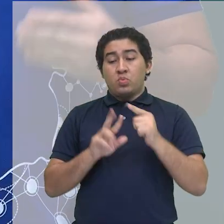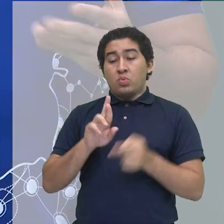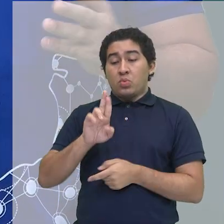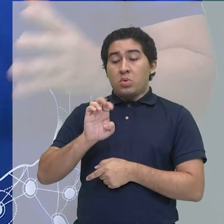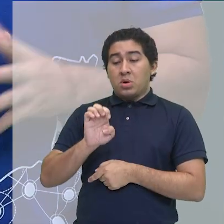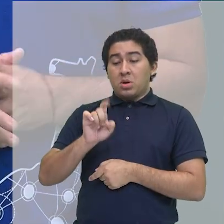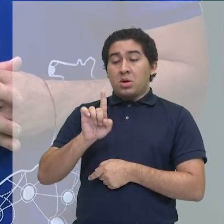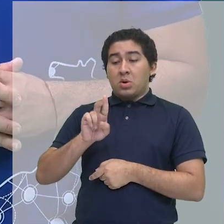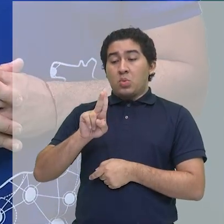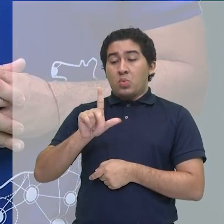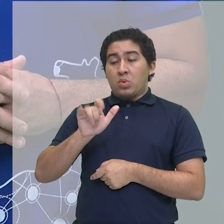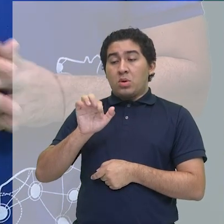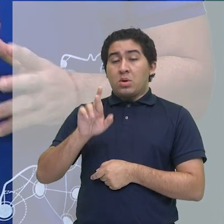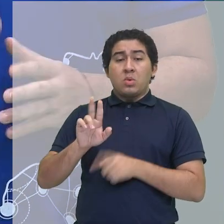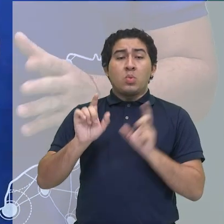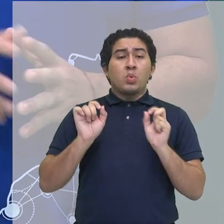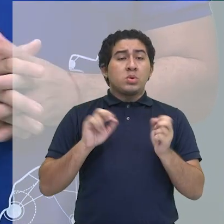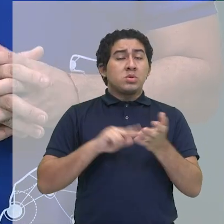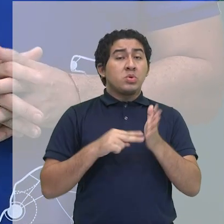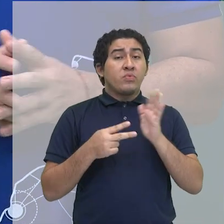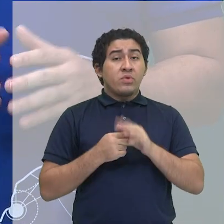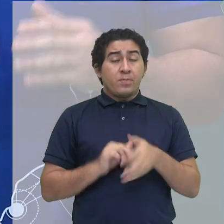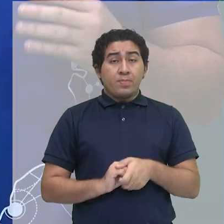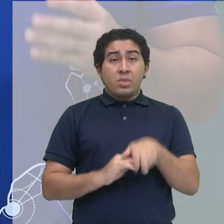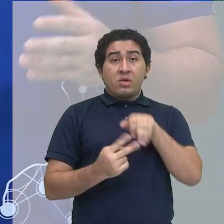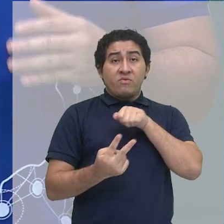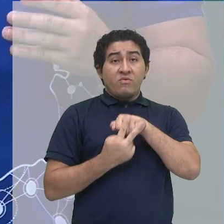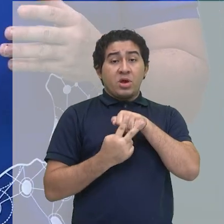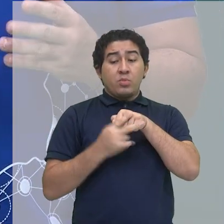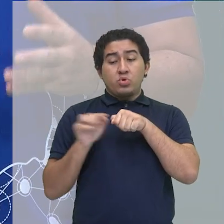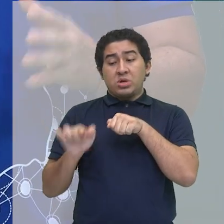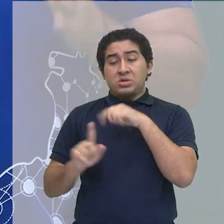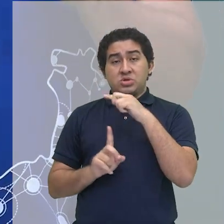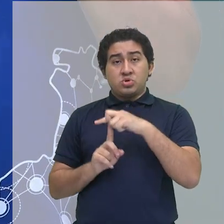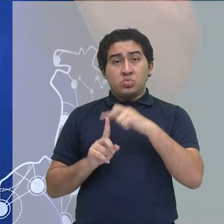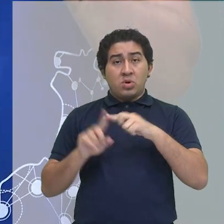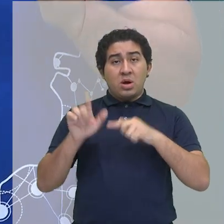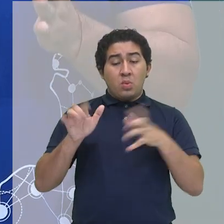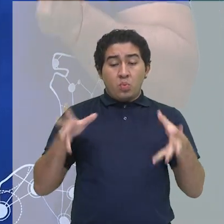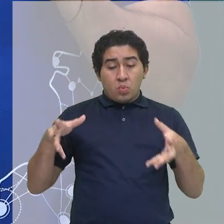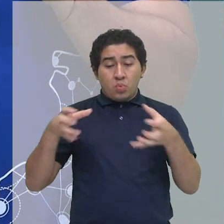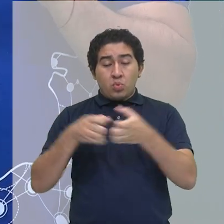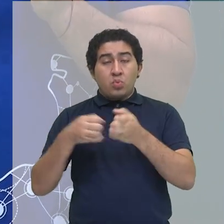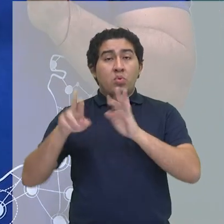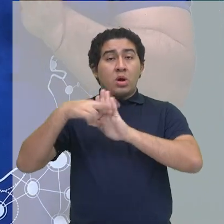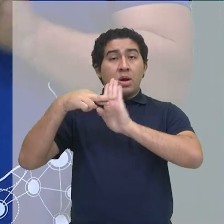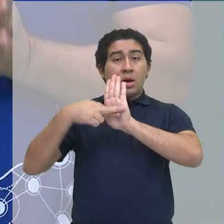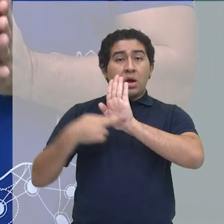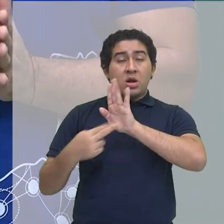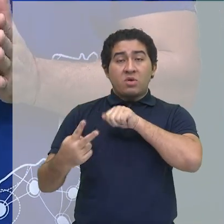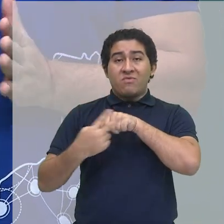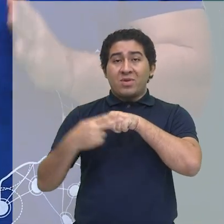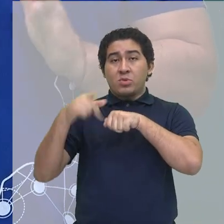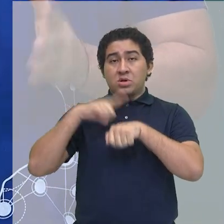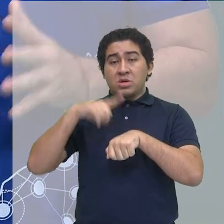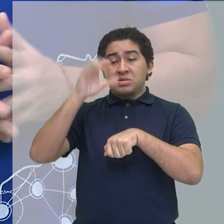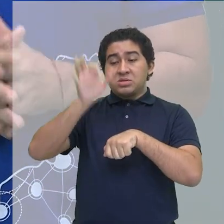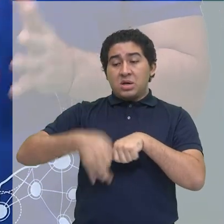E o que são regular verbs? Os regular verbs, eles são verbos que fazem parte de um padrão, tem um padrão de